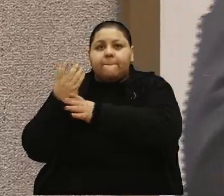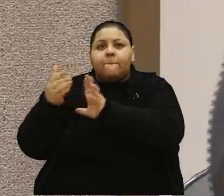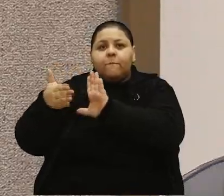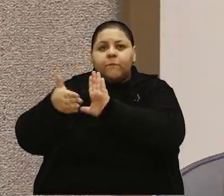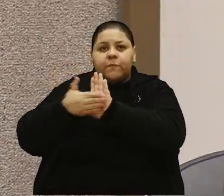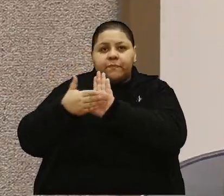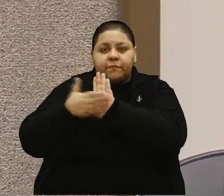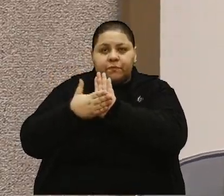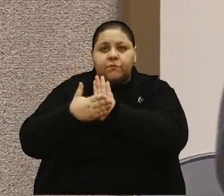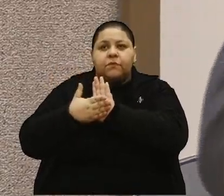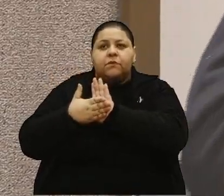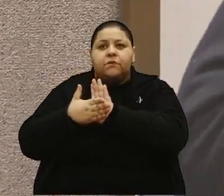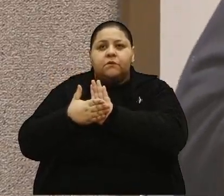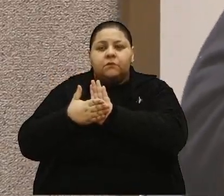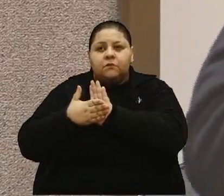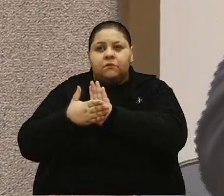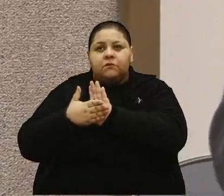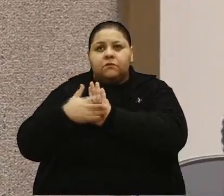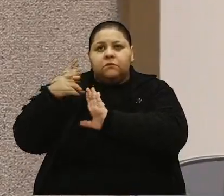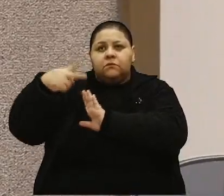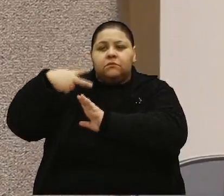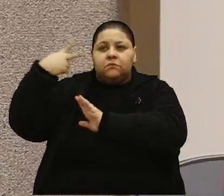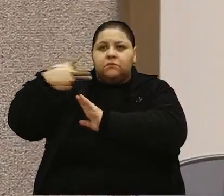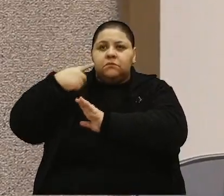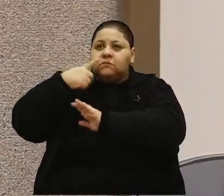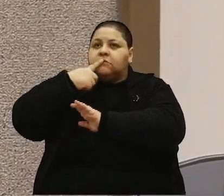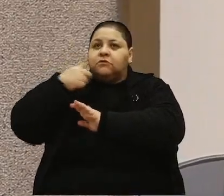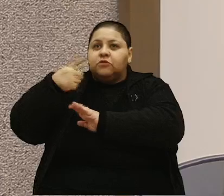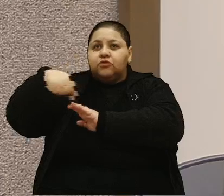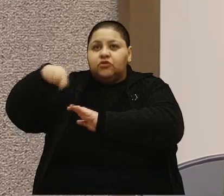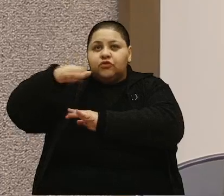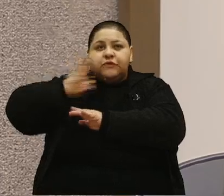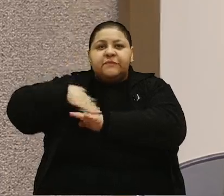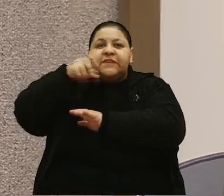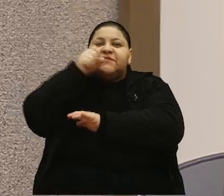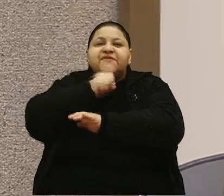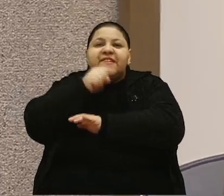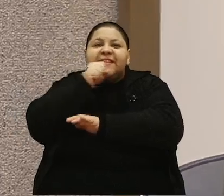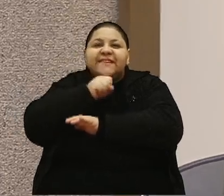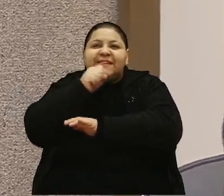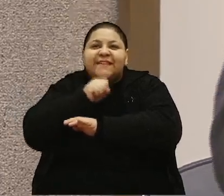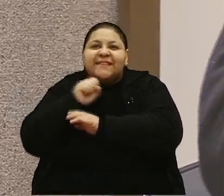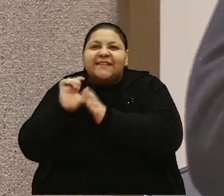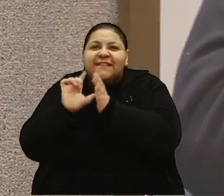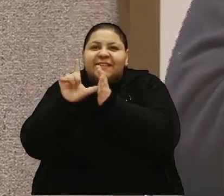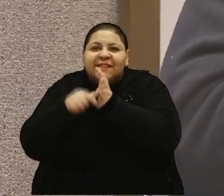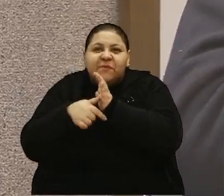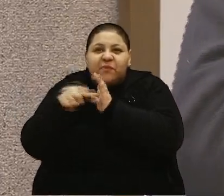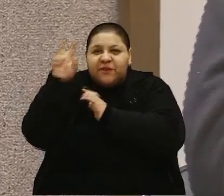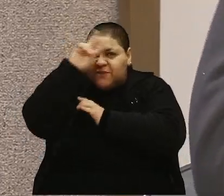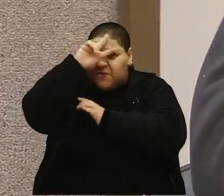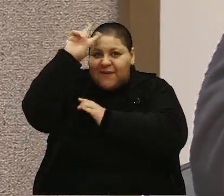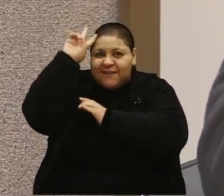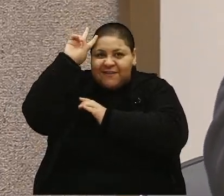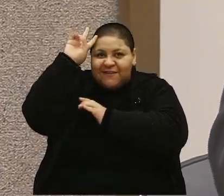proposição. E vereadora Rose, nós que somos os mais velhinhos aqui, depois eu acho que é o Edson, né?